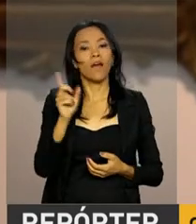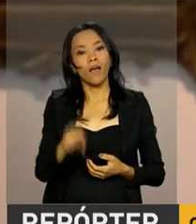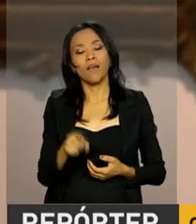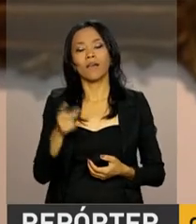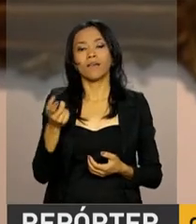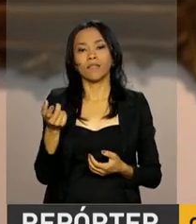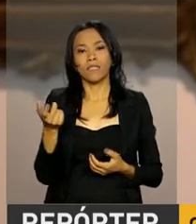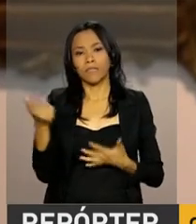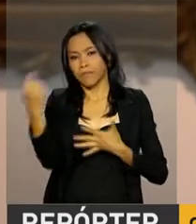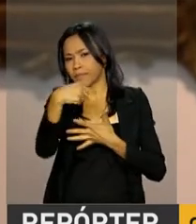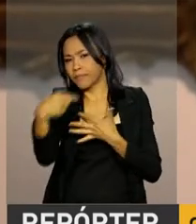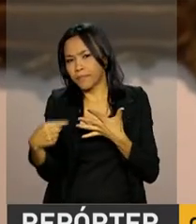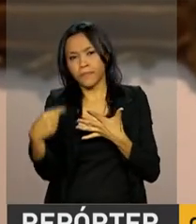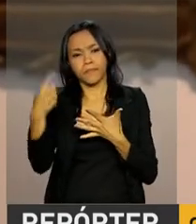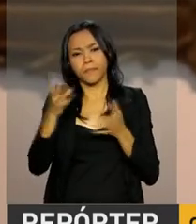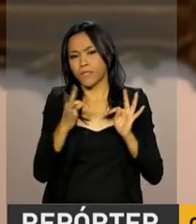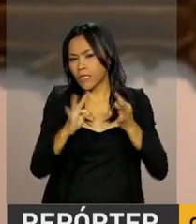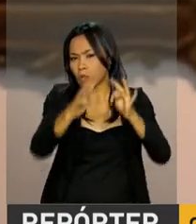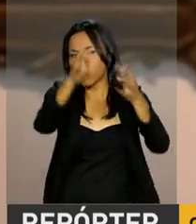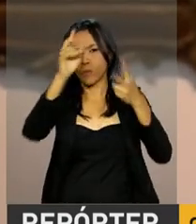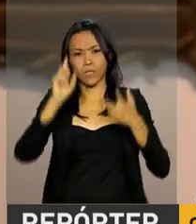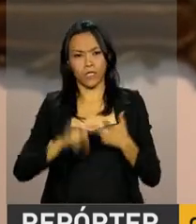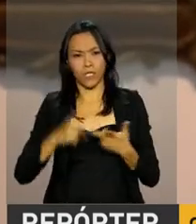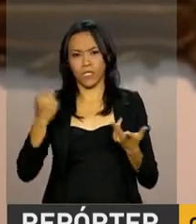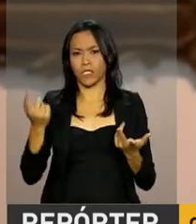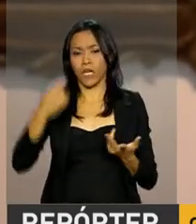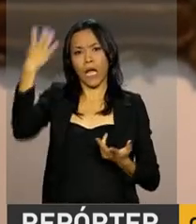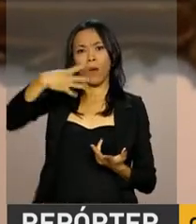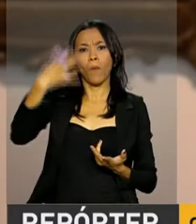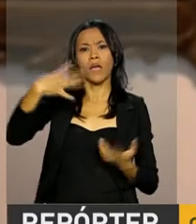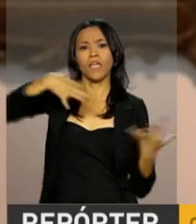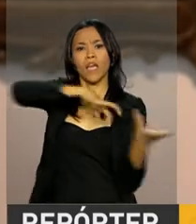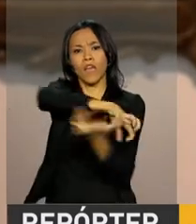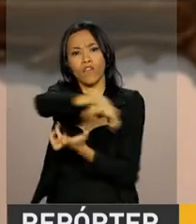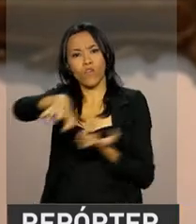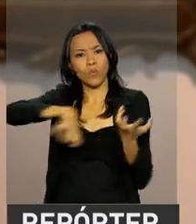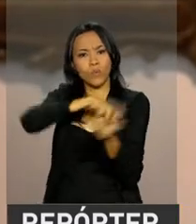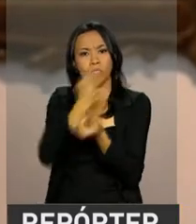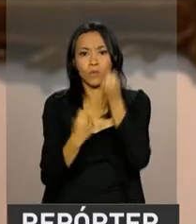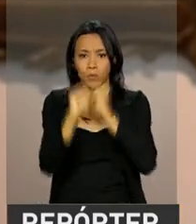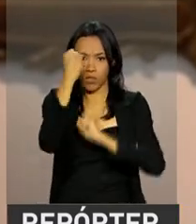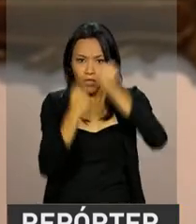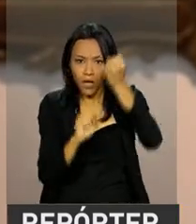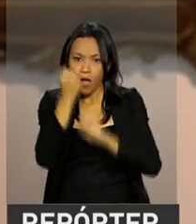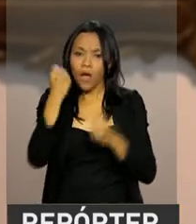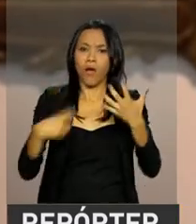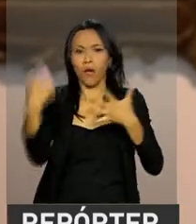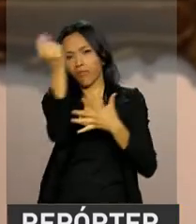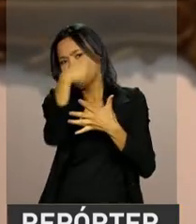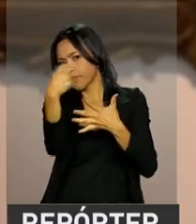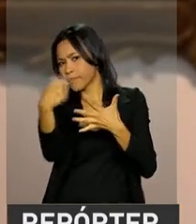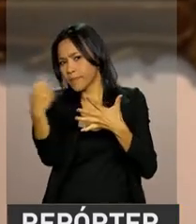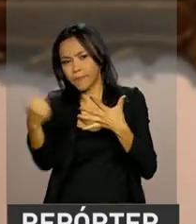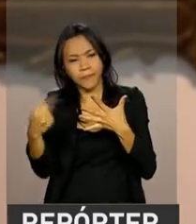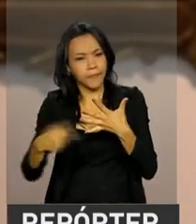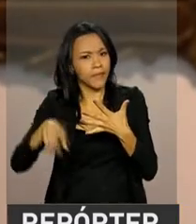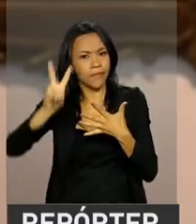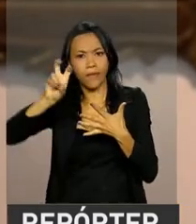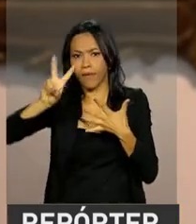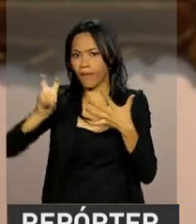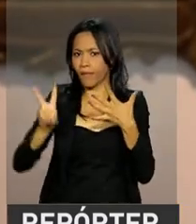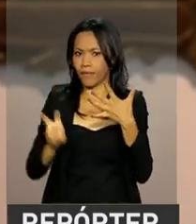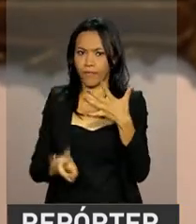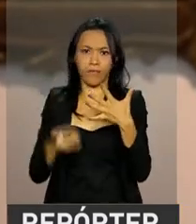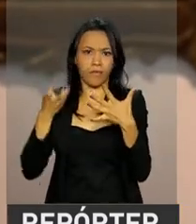revolução digital cognitiva quarta revolução industrial e seus impactos e também discutir questões de gado no